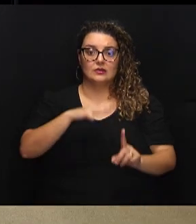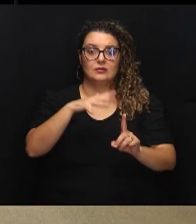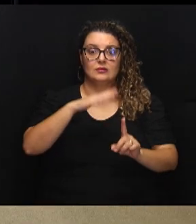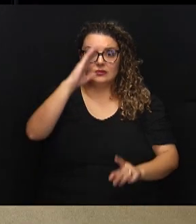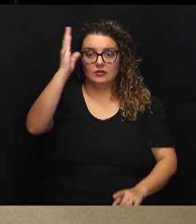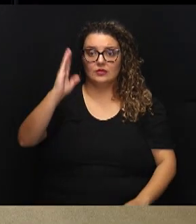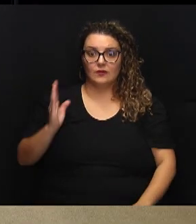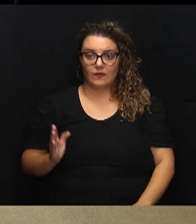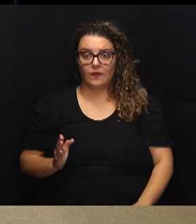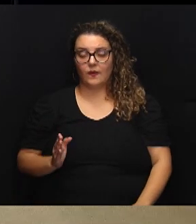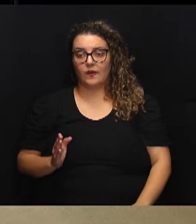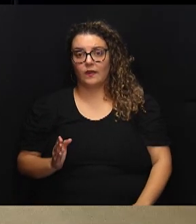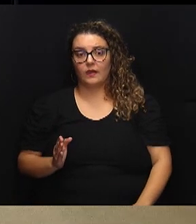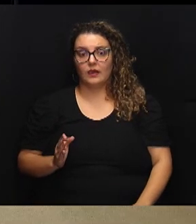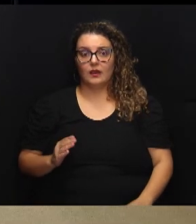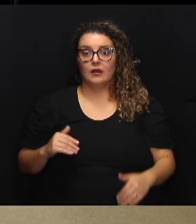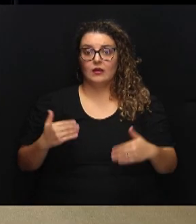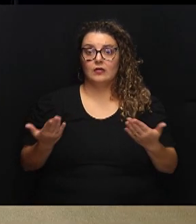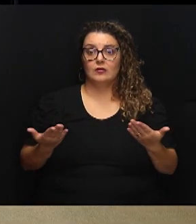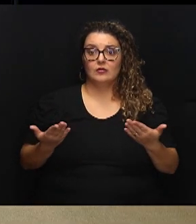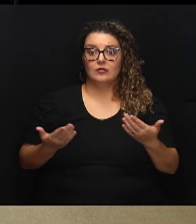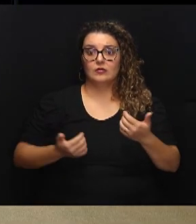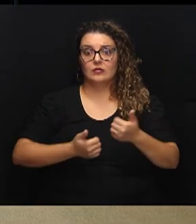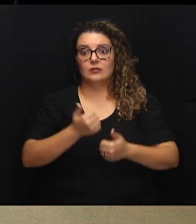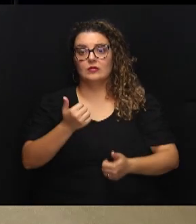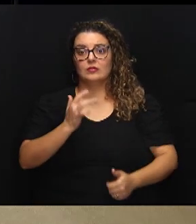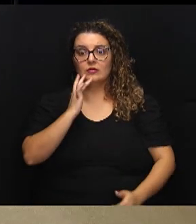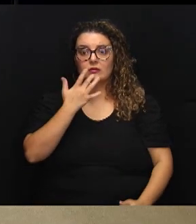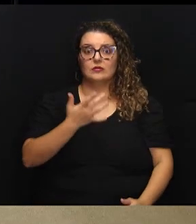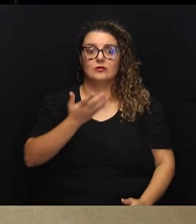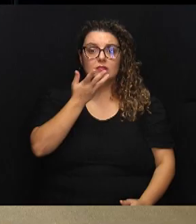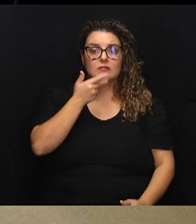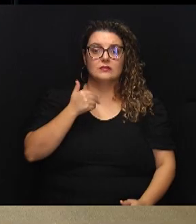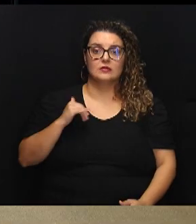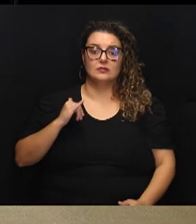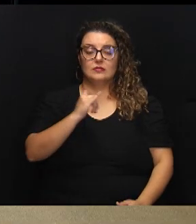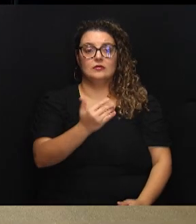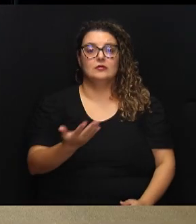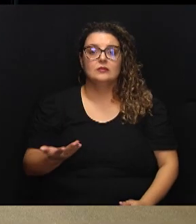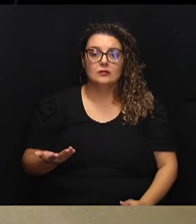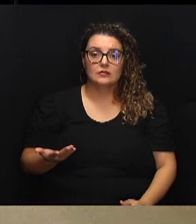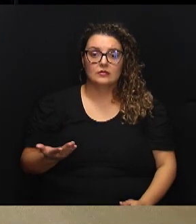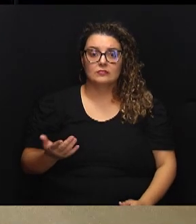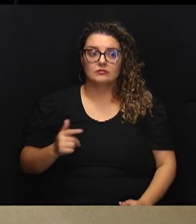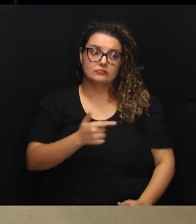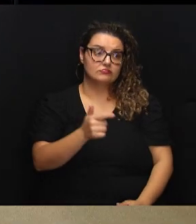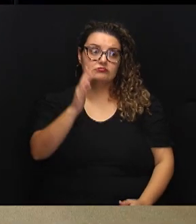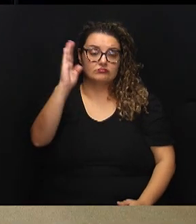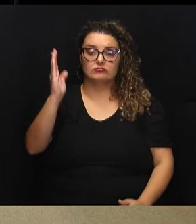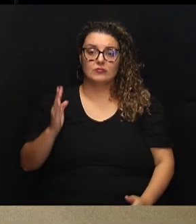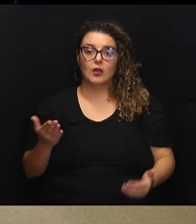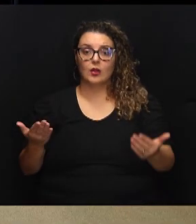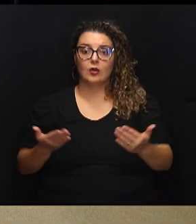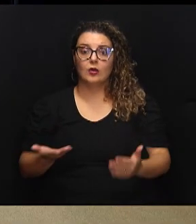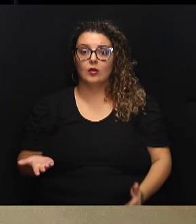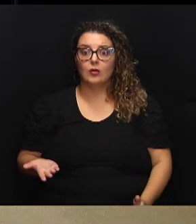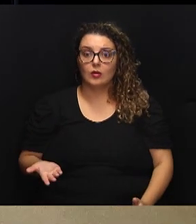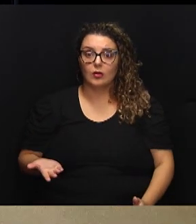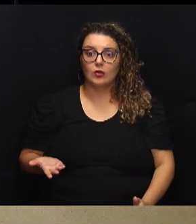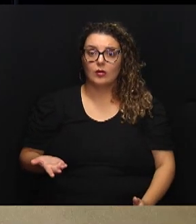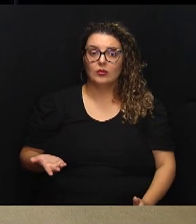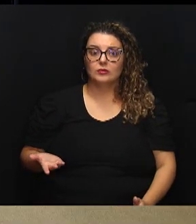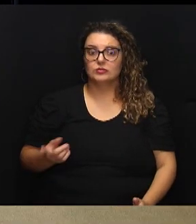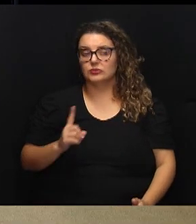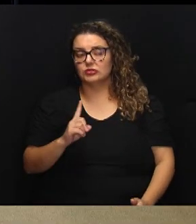brasileiro, qual o seu jogador de futebol favorito? A criança vem num jogador brasileiro, né? E hoje já a gente percebe que não está